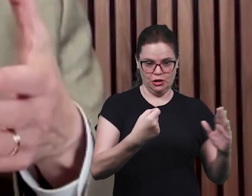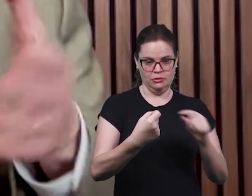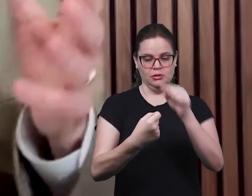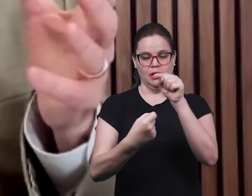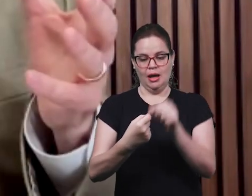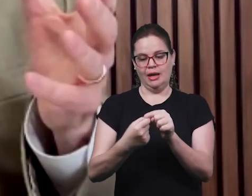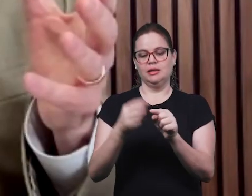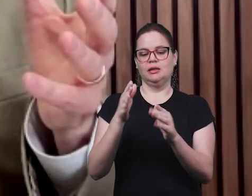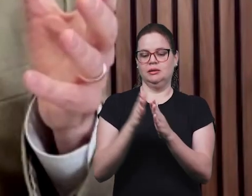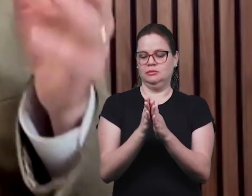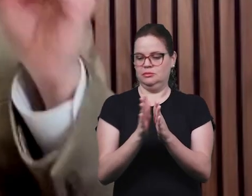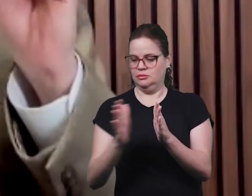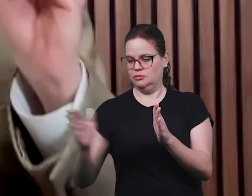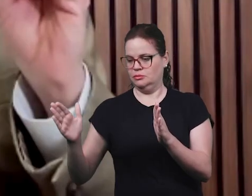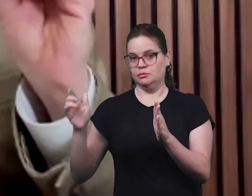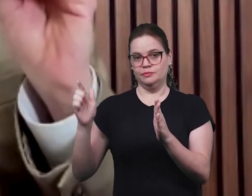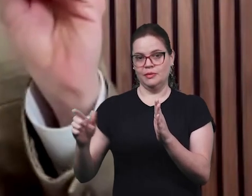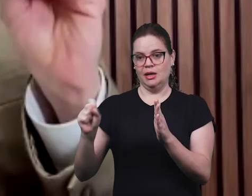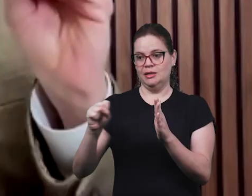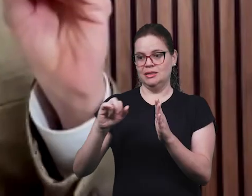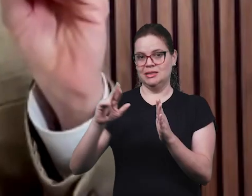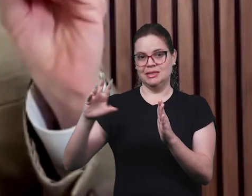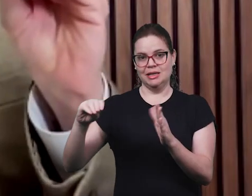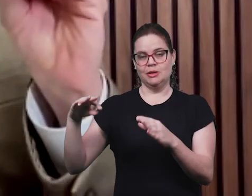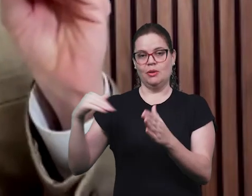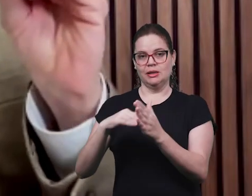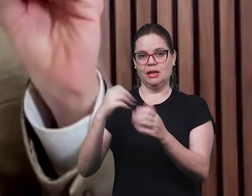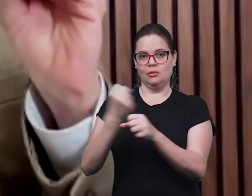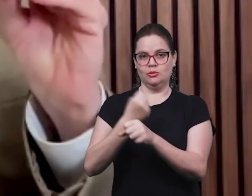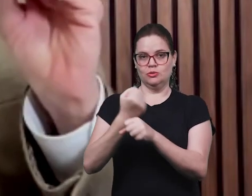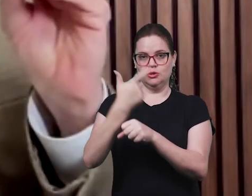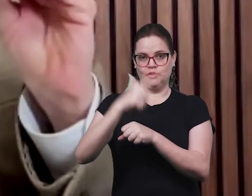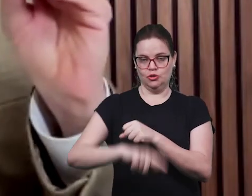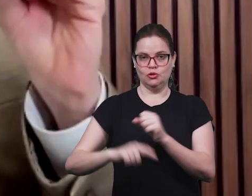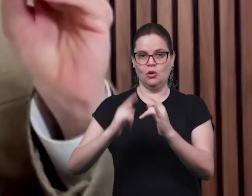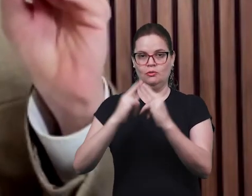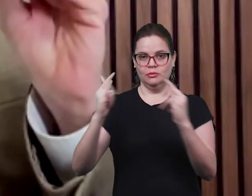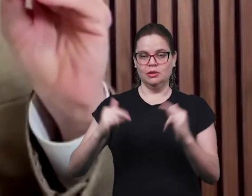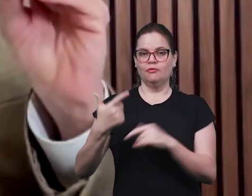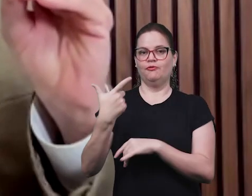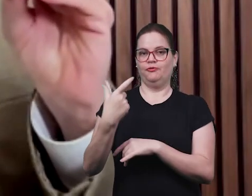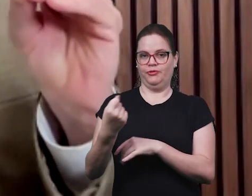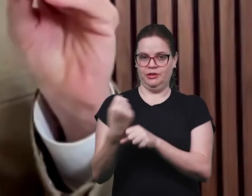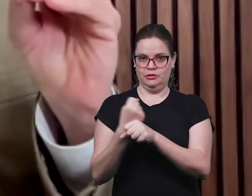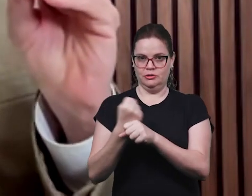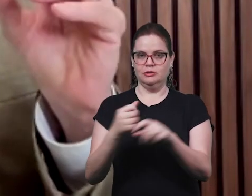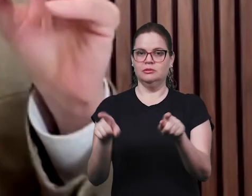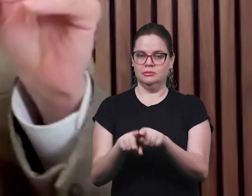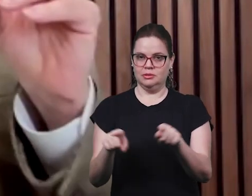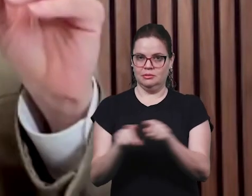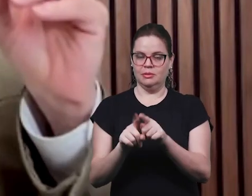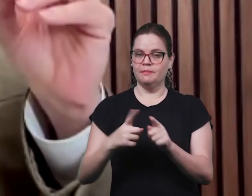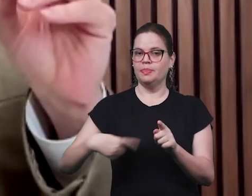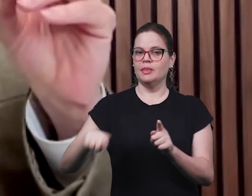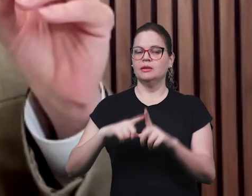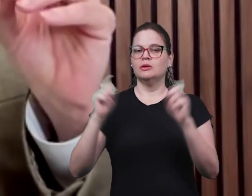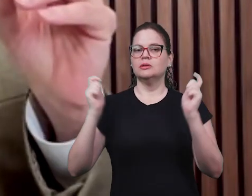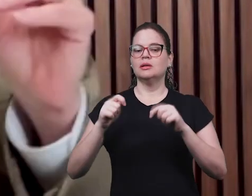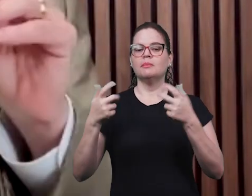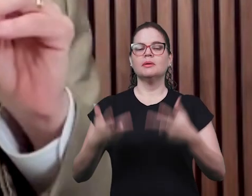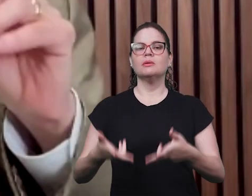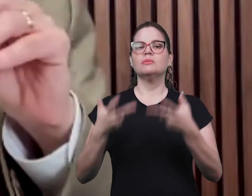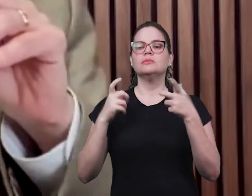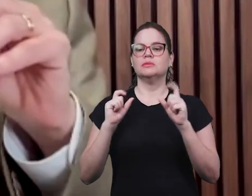anos também. Dessas defasagens do tempo de 20 anos, nós podemos observar que da